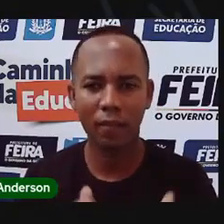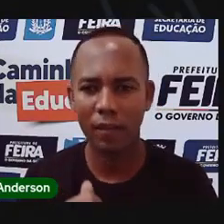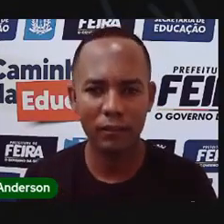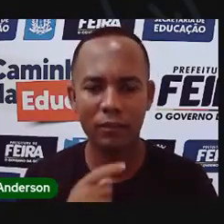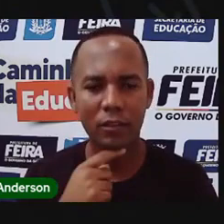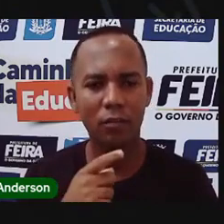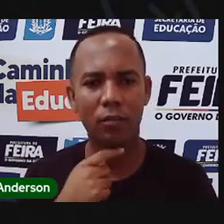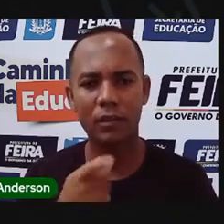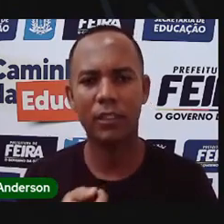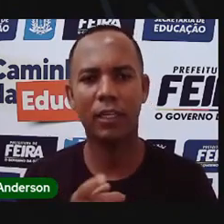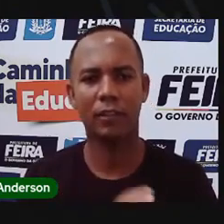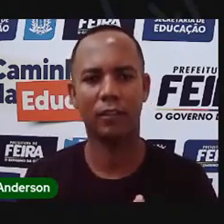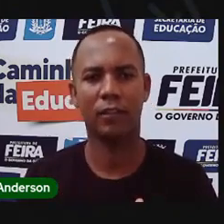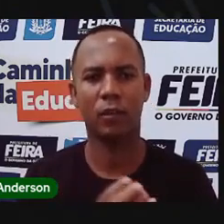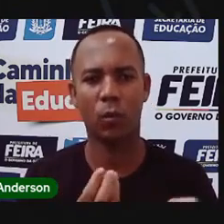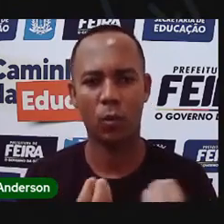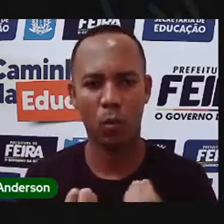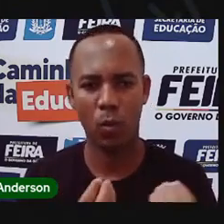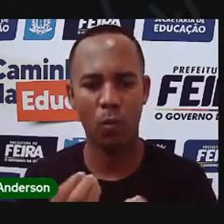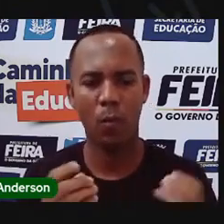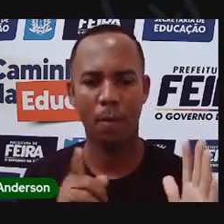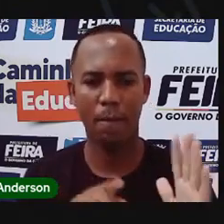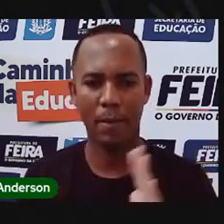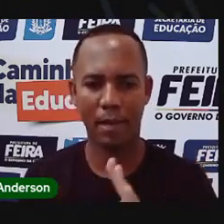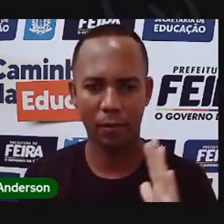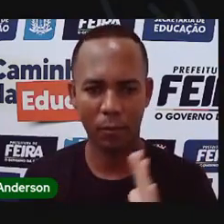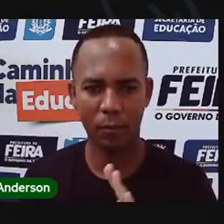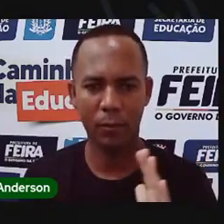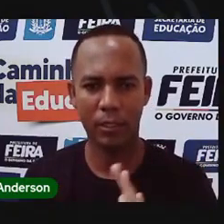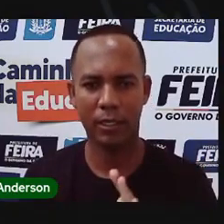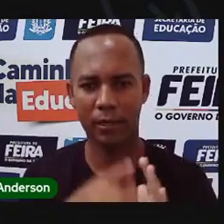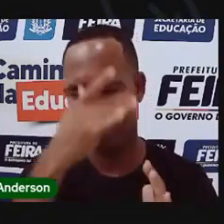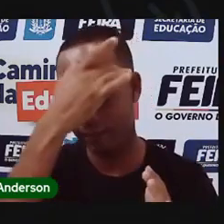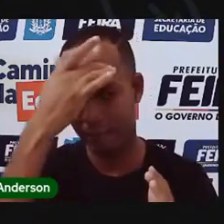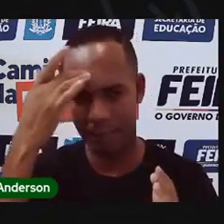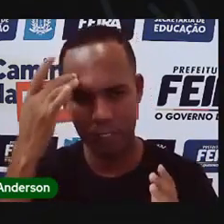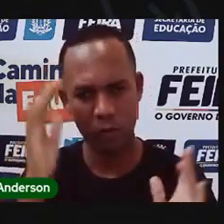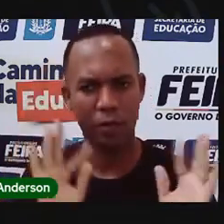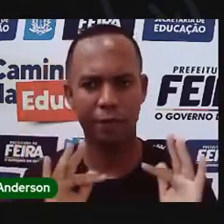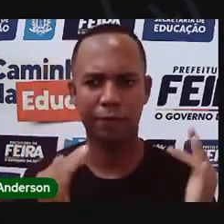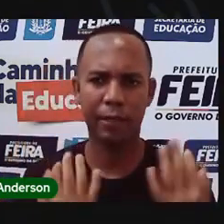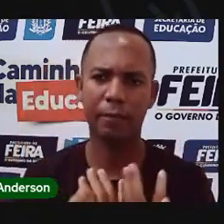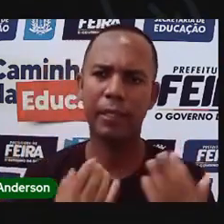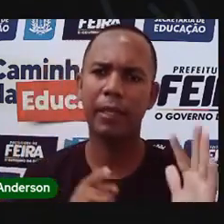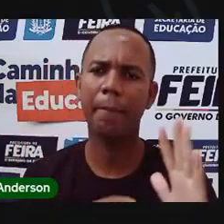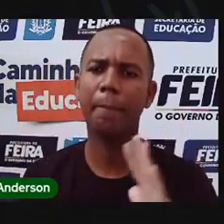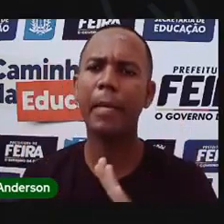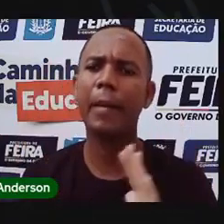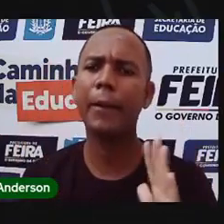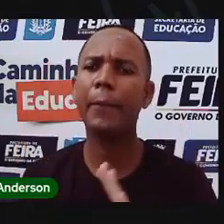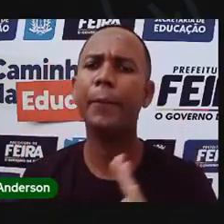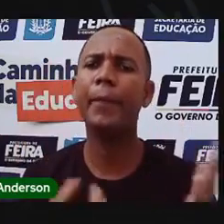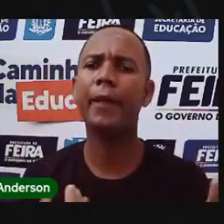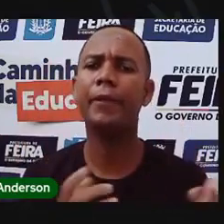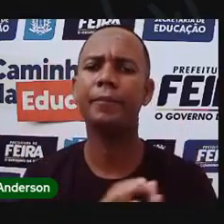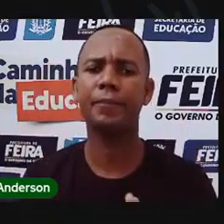questão? Não. Pergunta a um adulto. Olha, eu não sei o significado, vamos ver aqui, por exemplo, de...